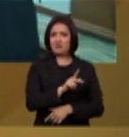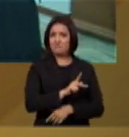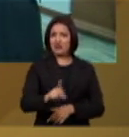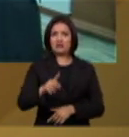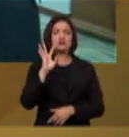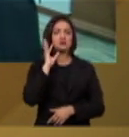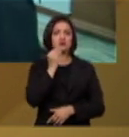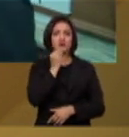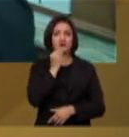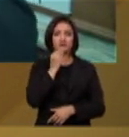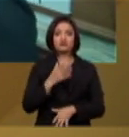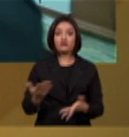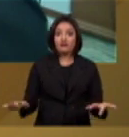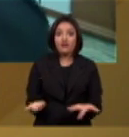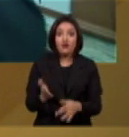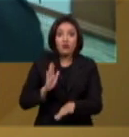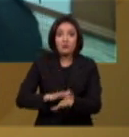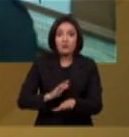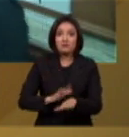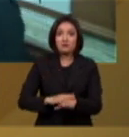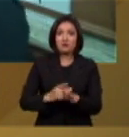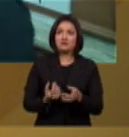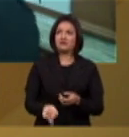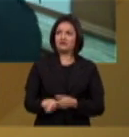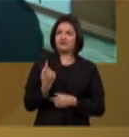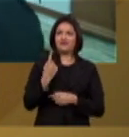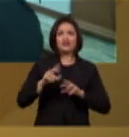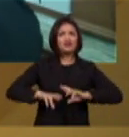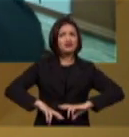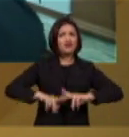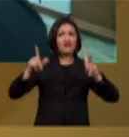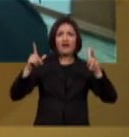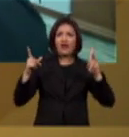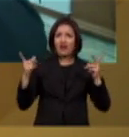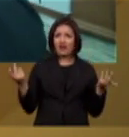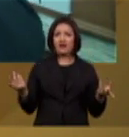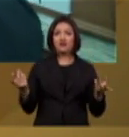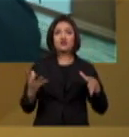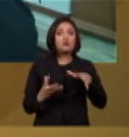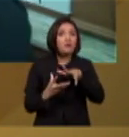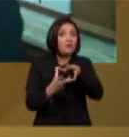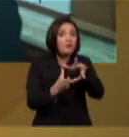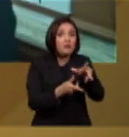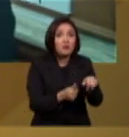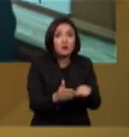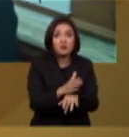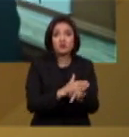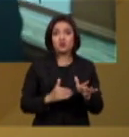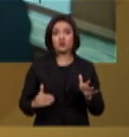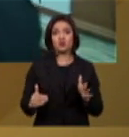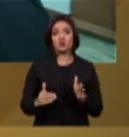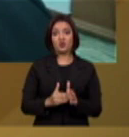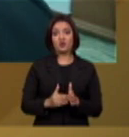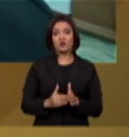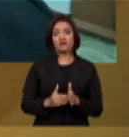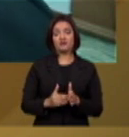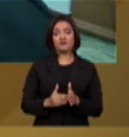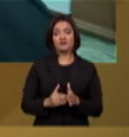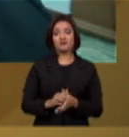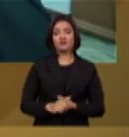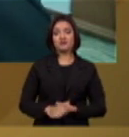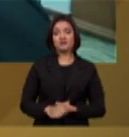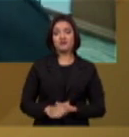uma quadra inusitada, não apenas no Brasil, no mundo inteiro. E o